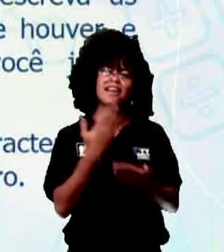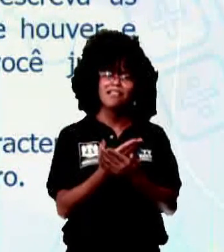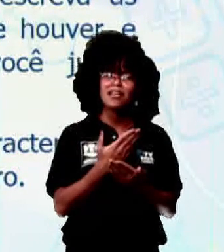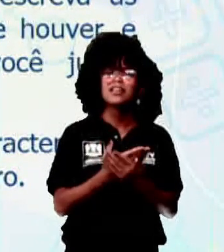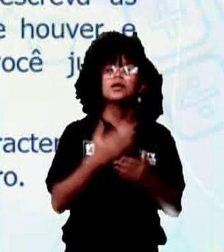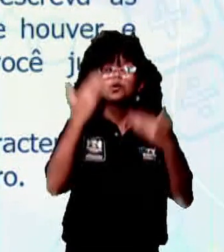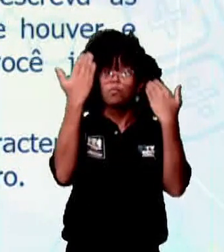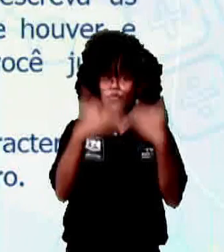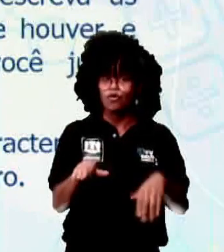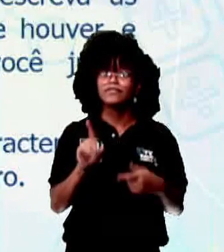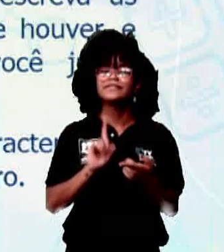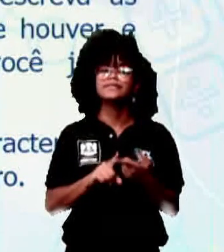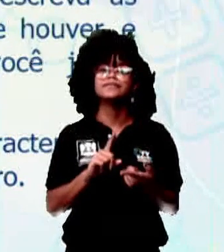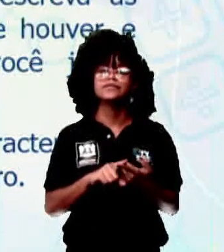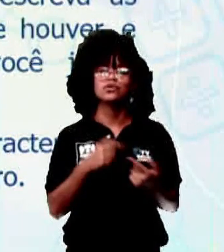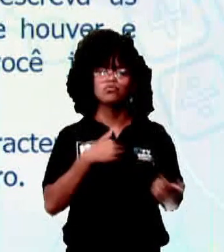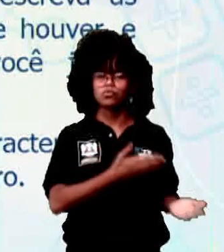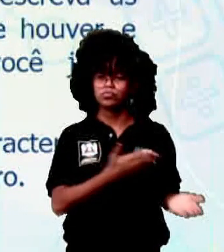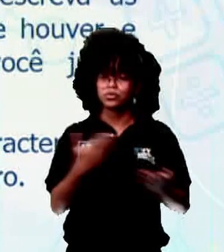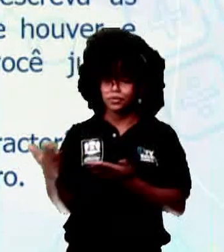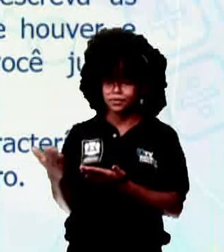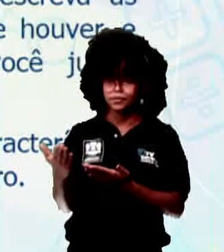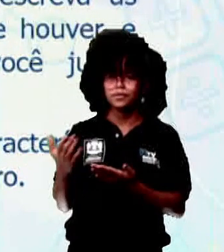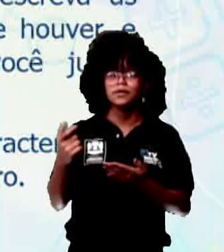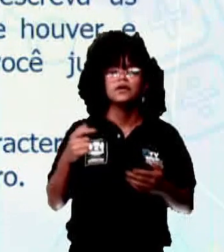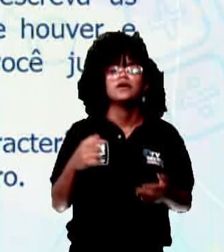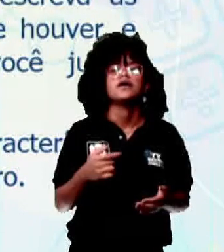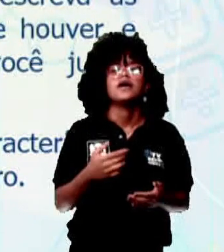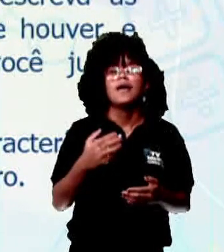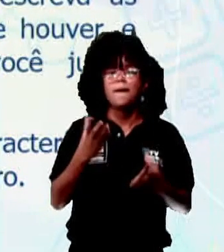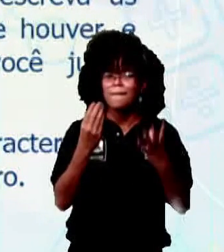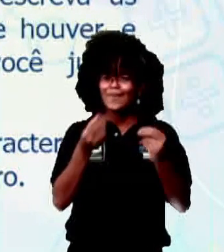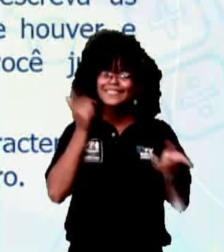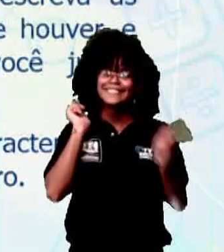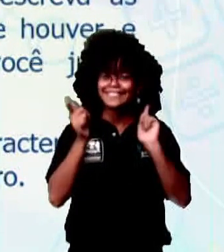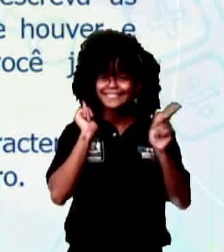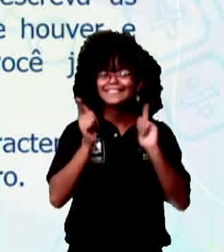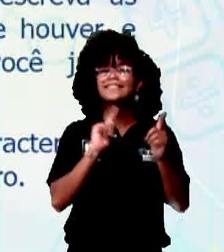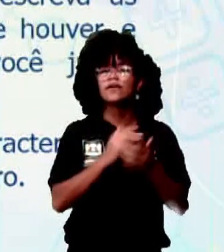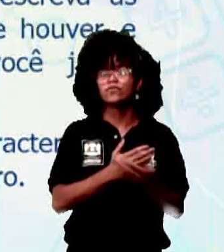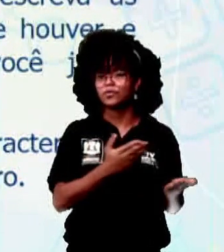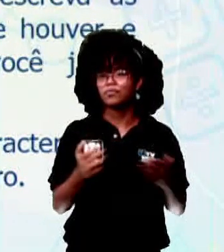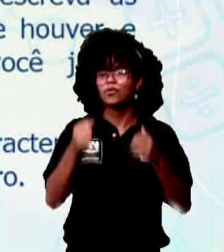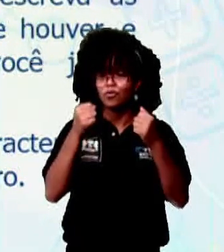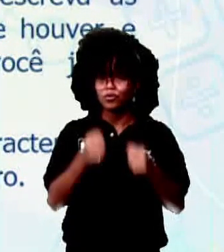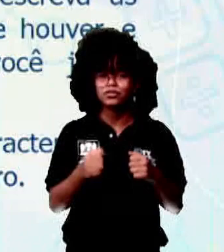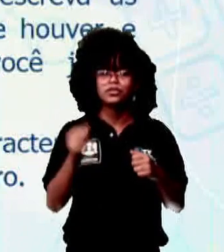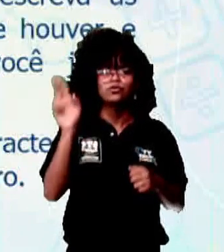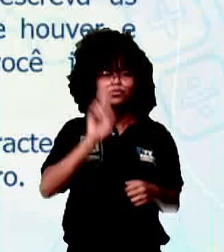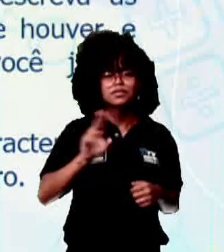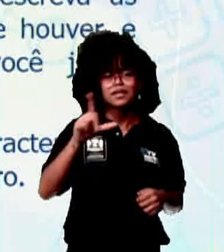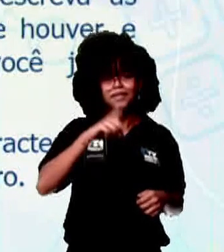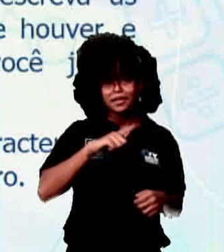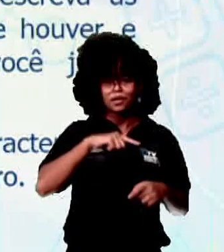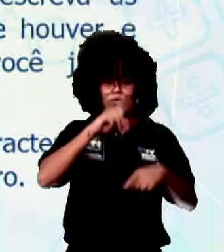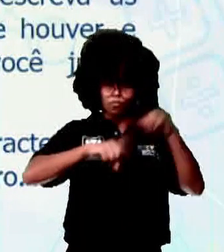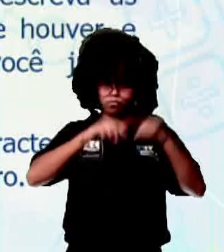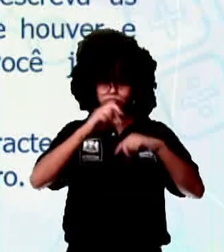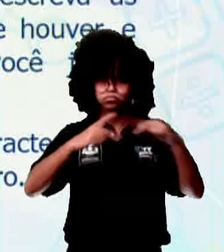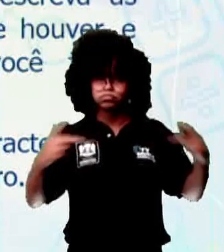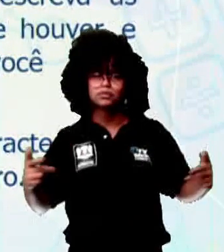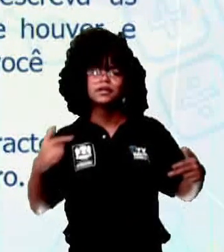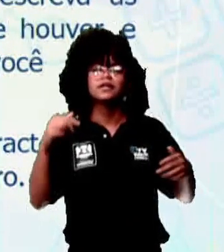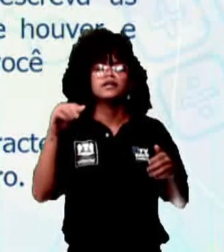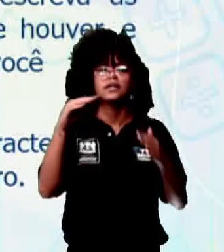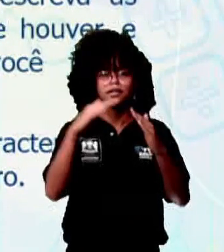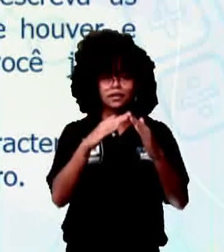em provas. O que eu trouxe para vocês foi uma proposta bem divertida, tá? Vocês podem utilizar o material que vocês têm em casa, que vocês